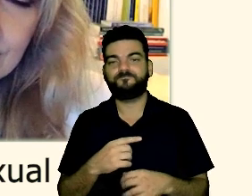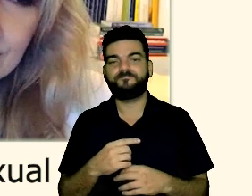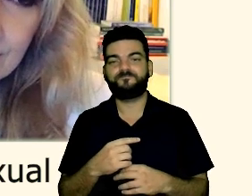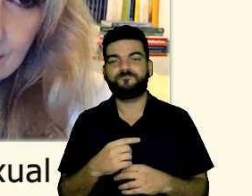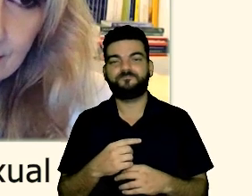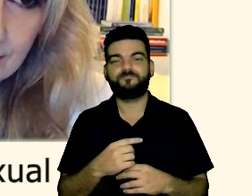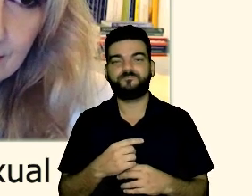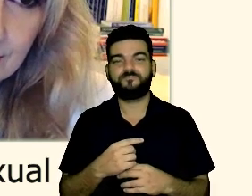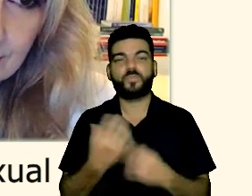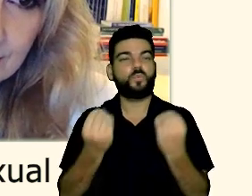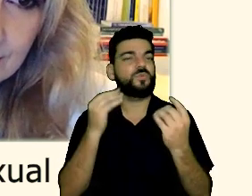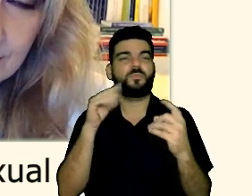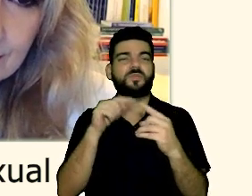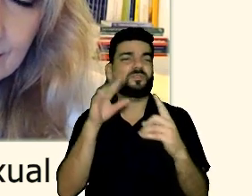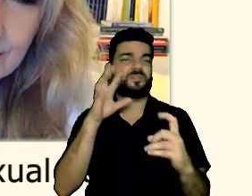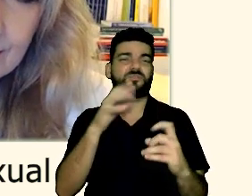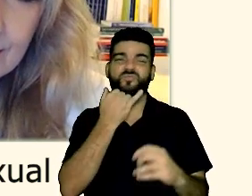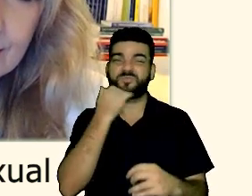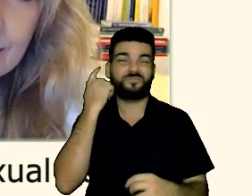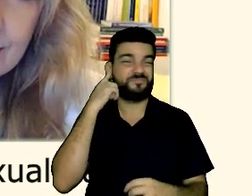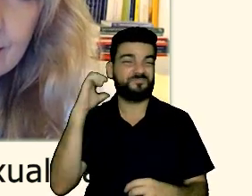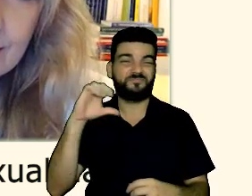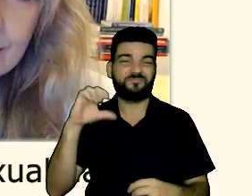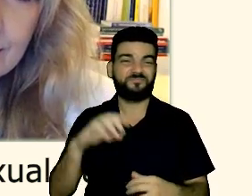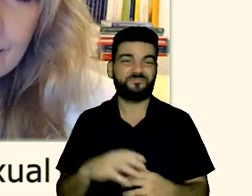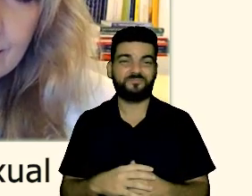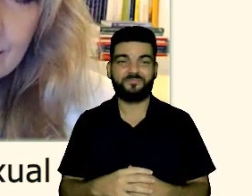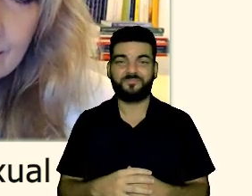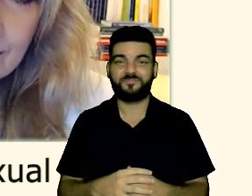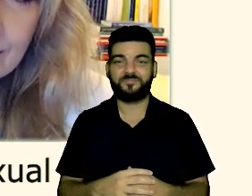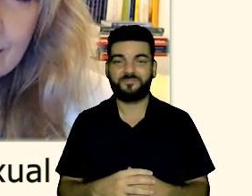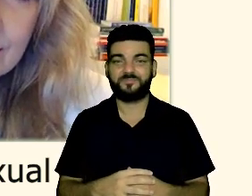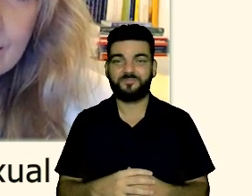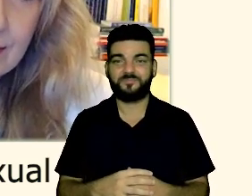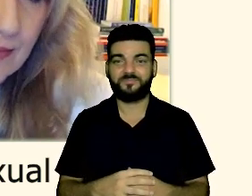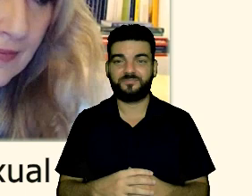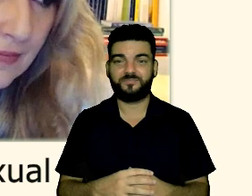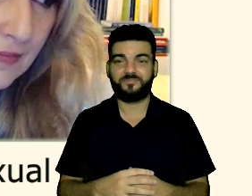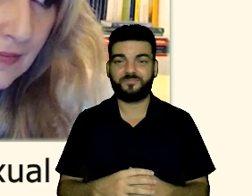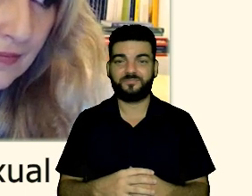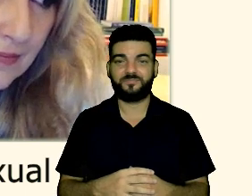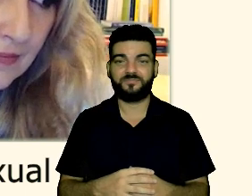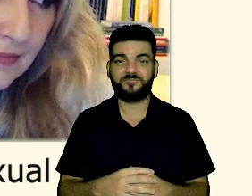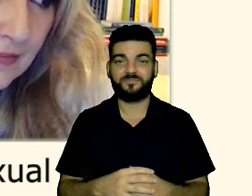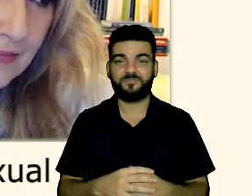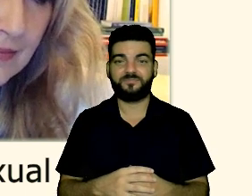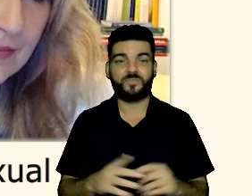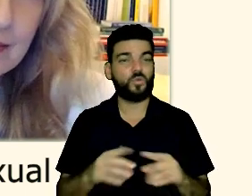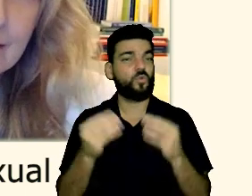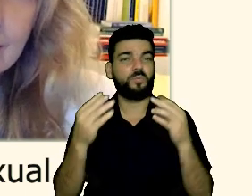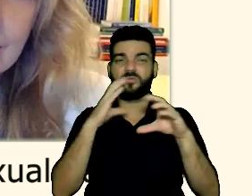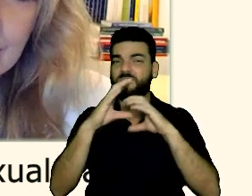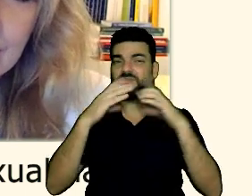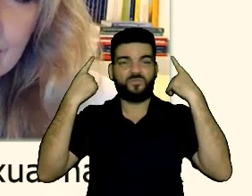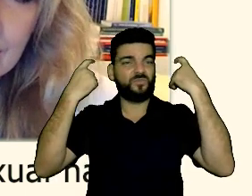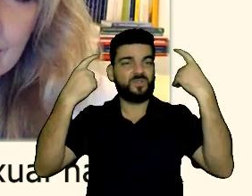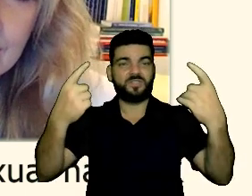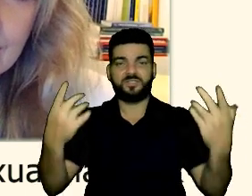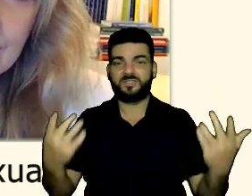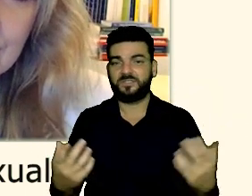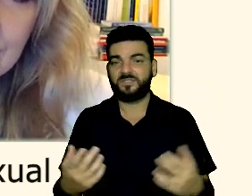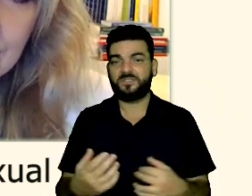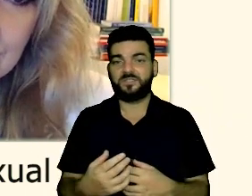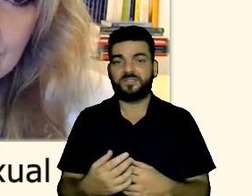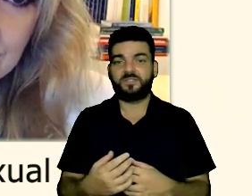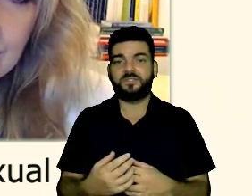na instituição que são muito comuns e que repetidamente a gente percebe que acabam gerando situações de assédio, né? Como